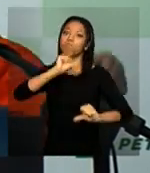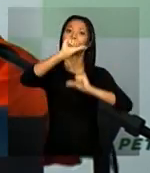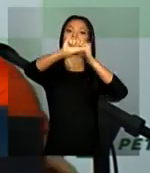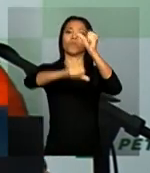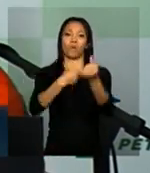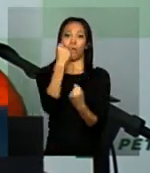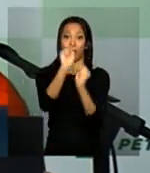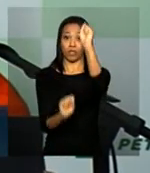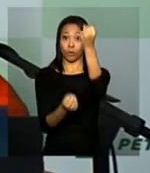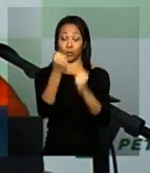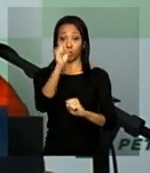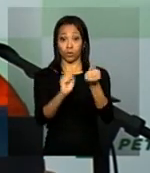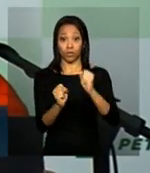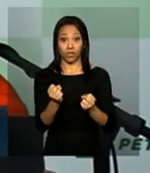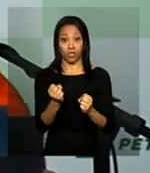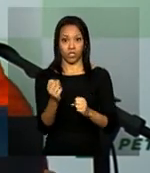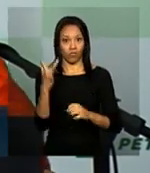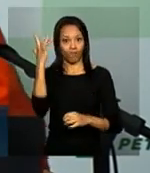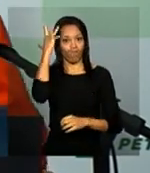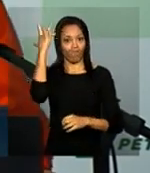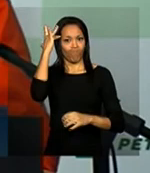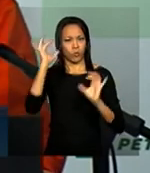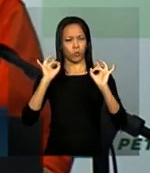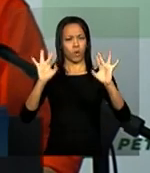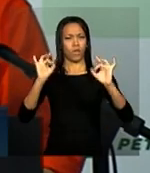de nível internacional.